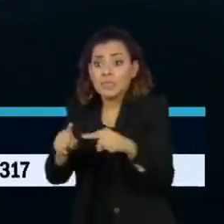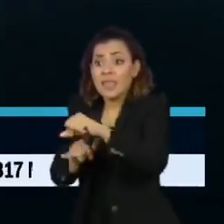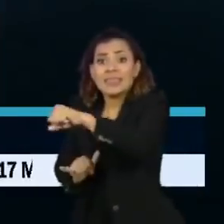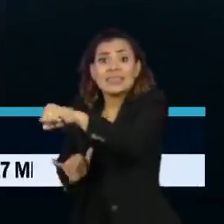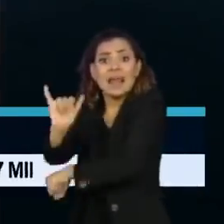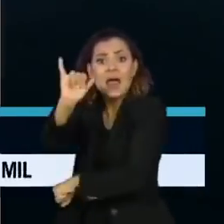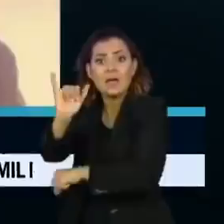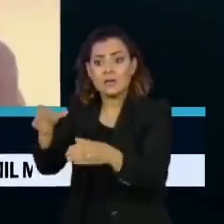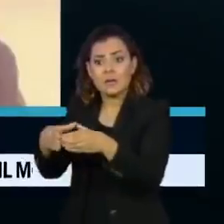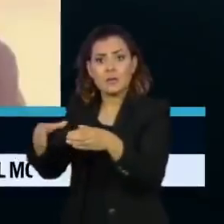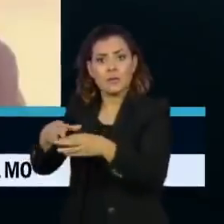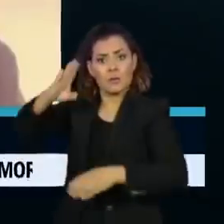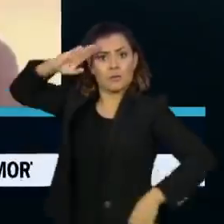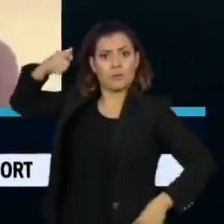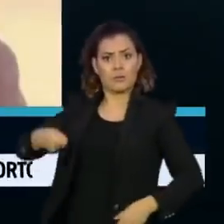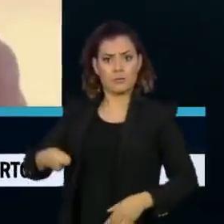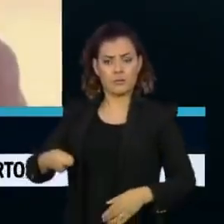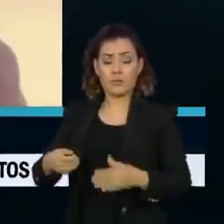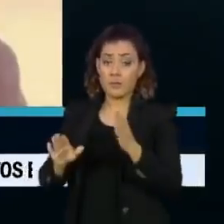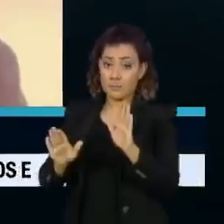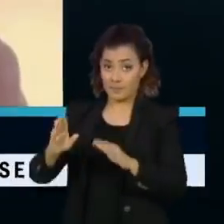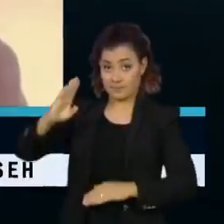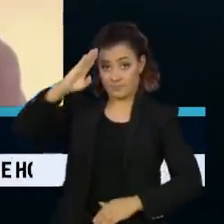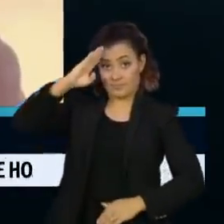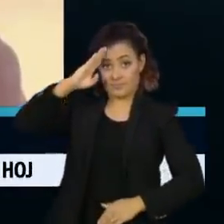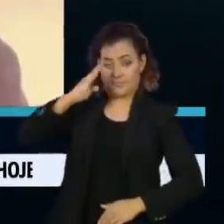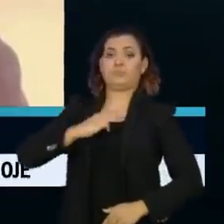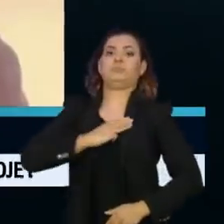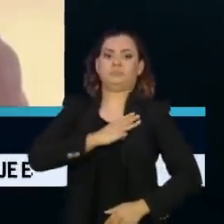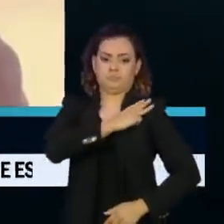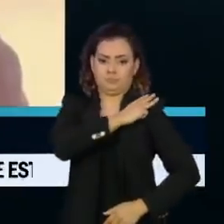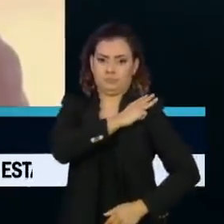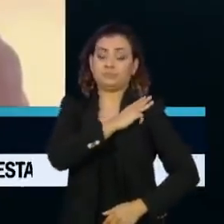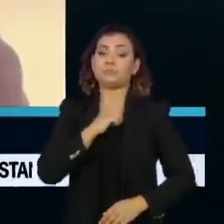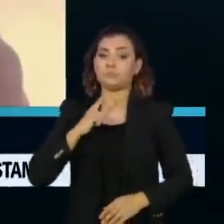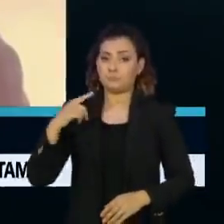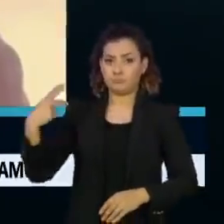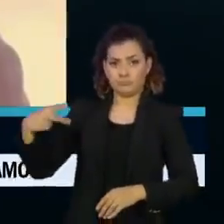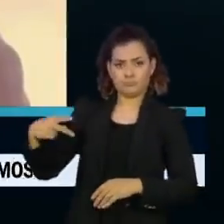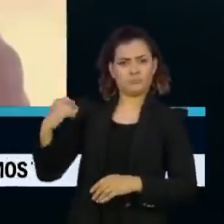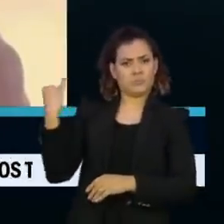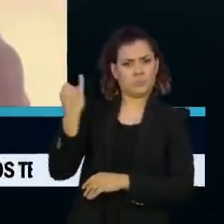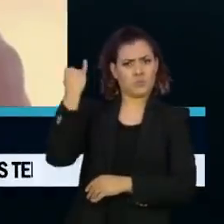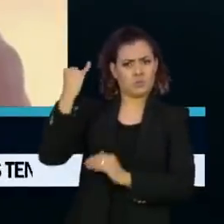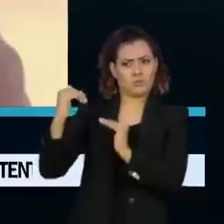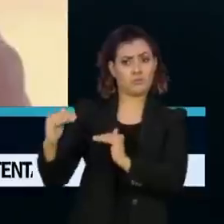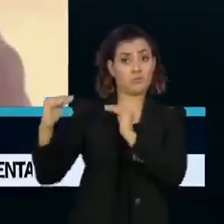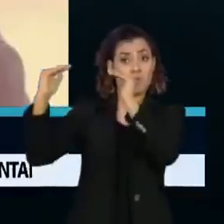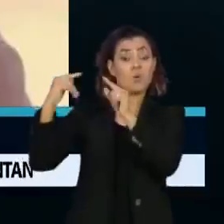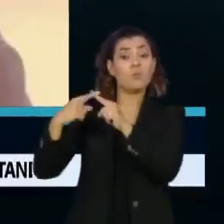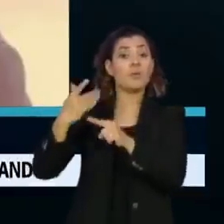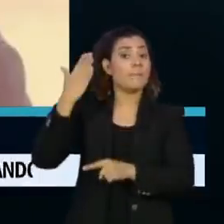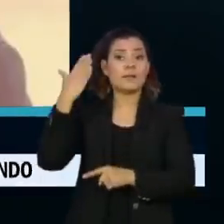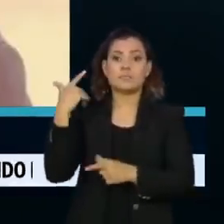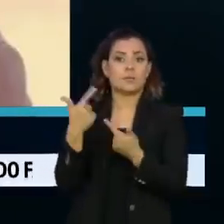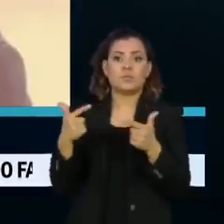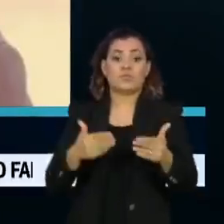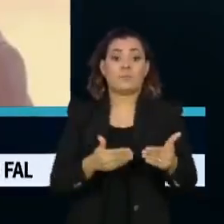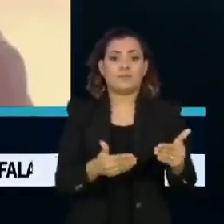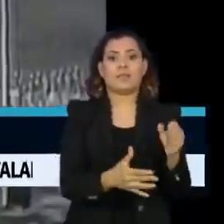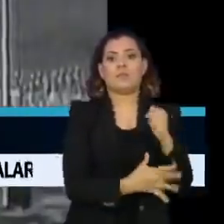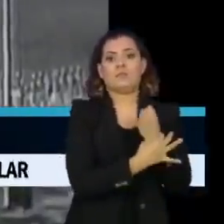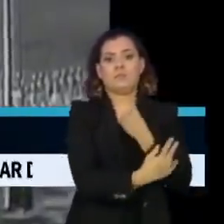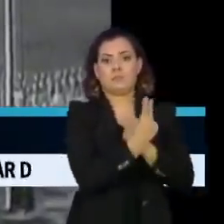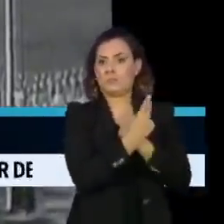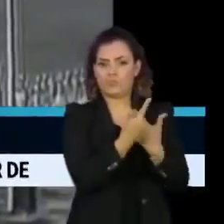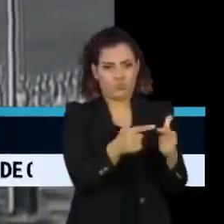processo revolucionário. Ministro do Exército, Frota ocupava um posto de muita importância, já que na época não havia Ministério da